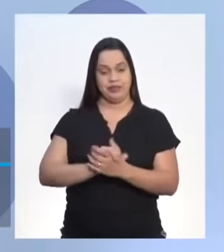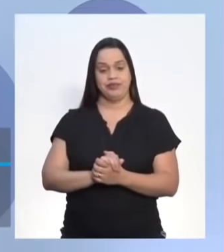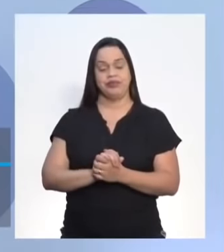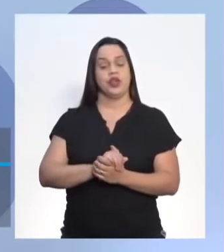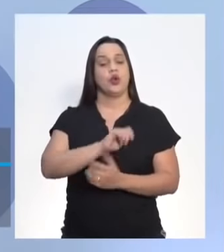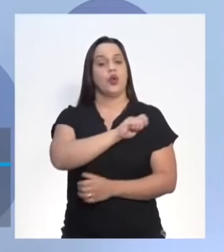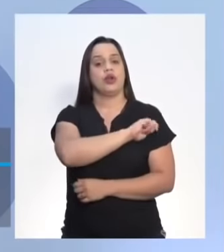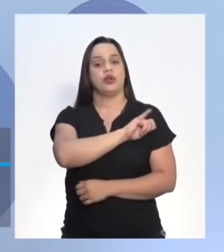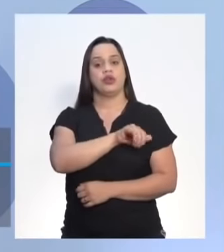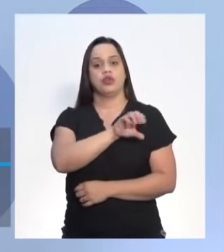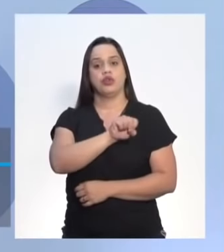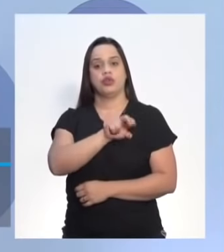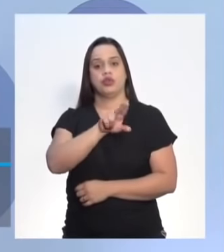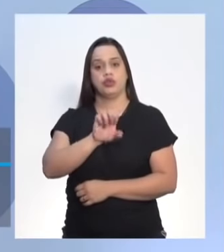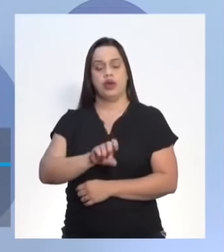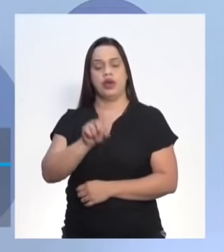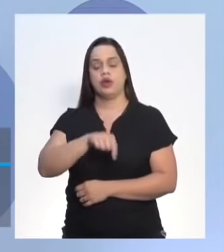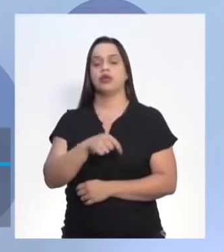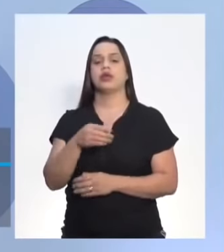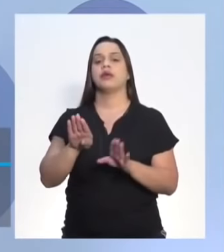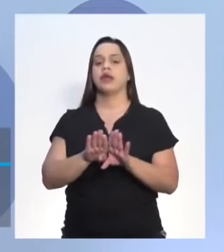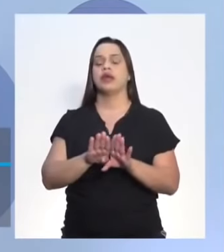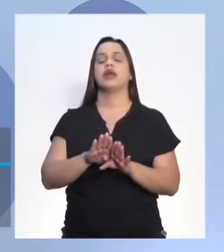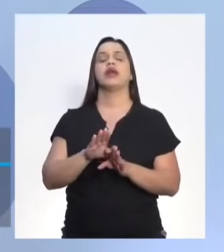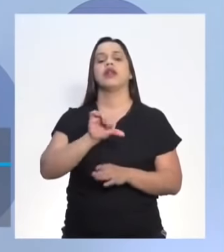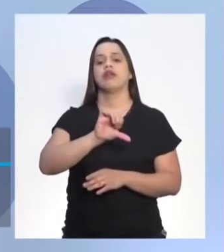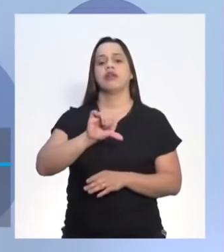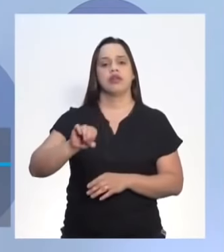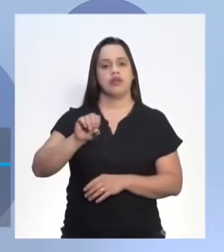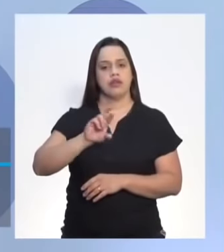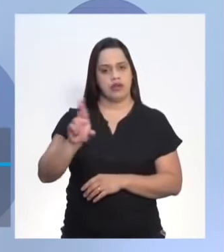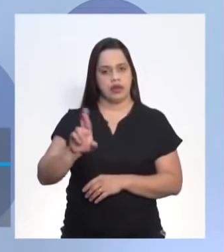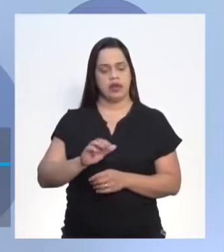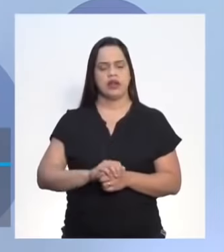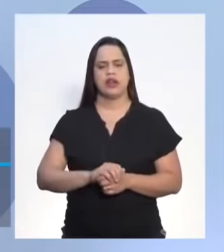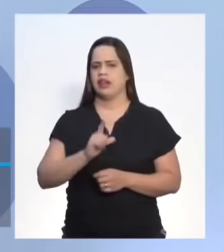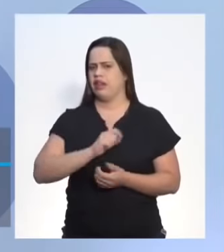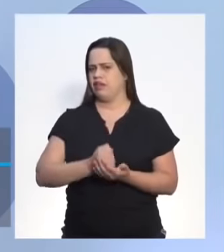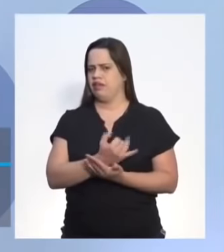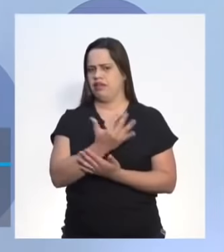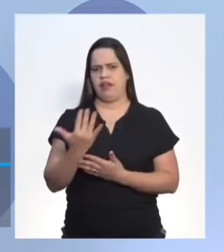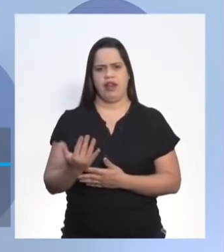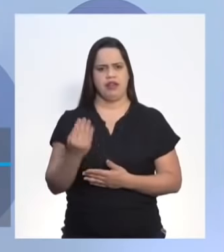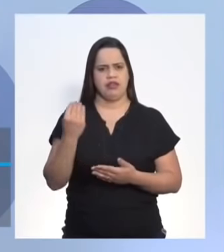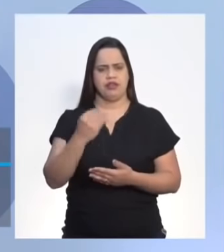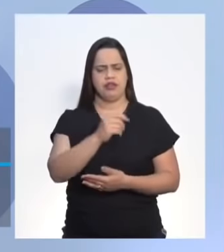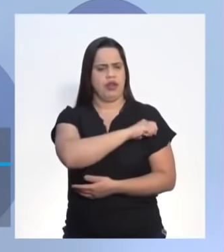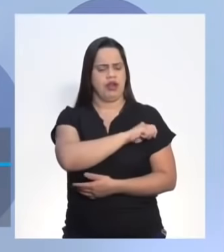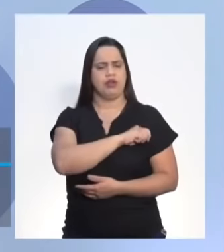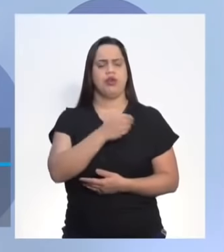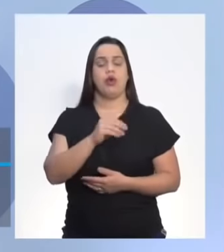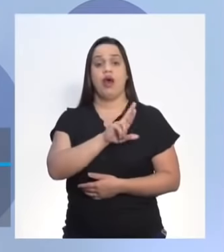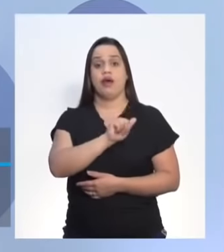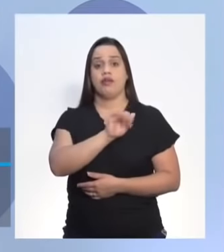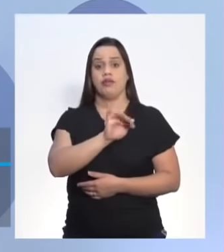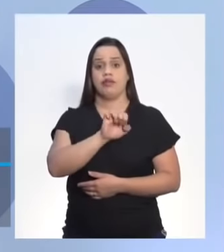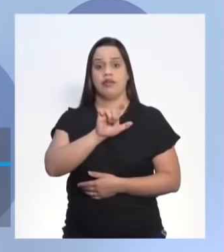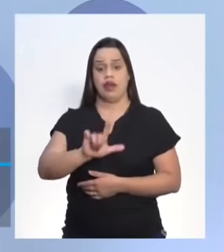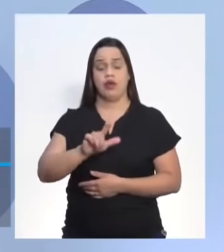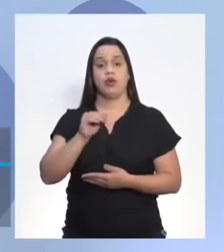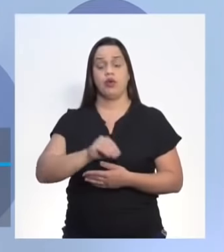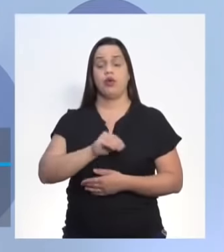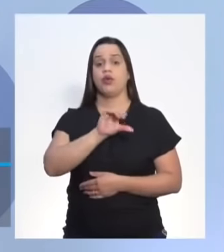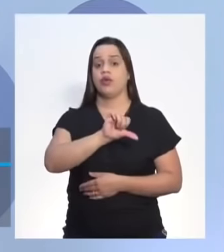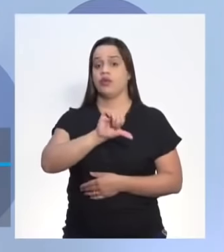colocou 990. Muitos aqui colocando, o Rafael colocou aqui, ó,